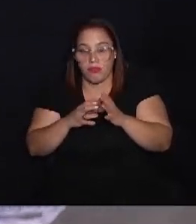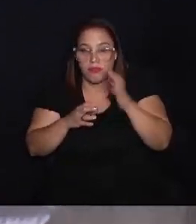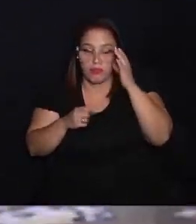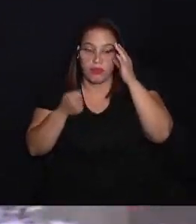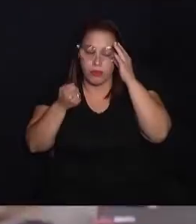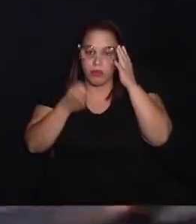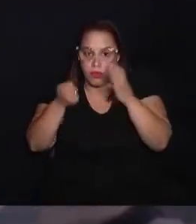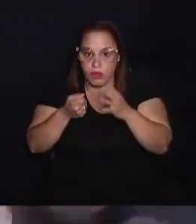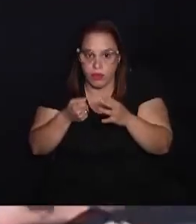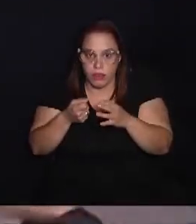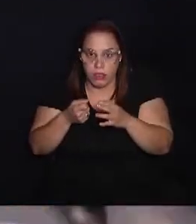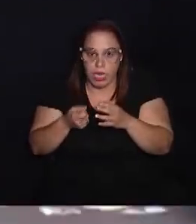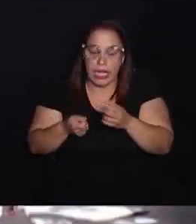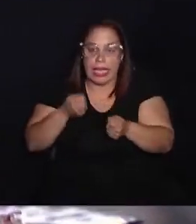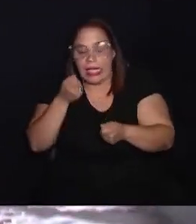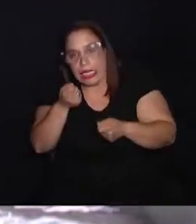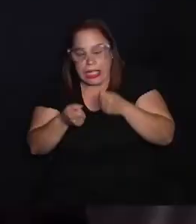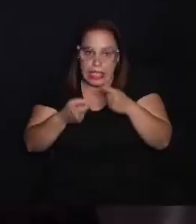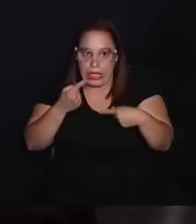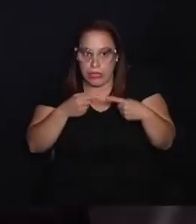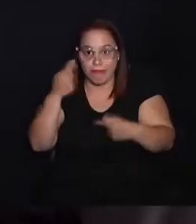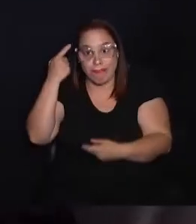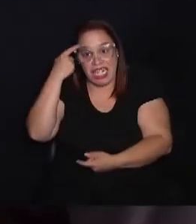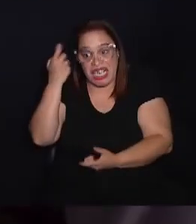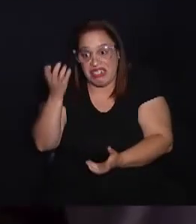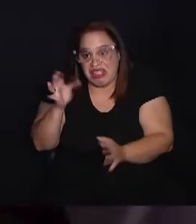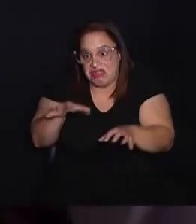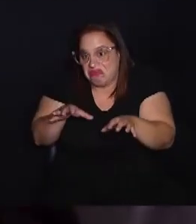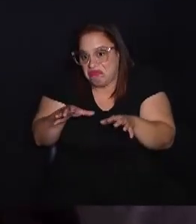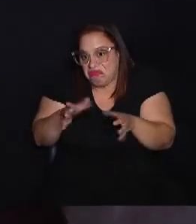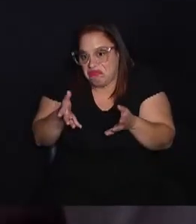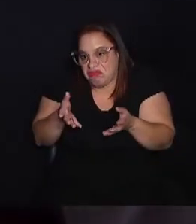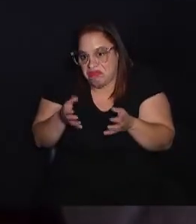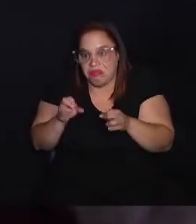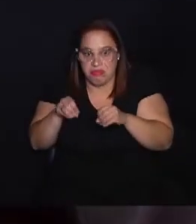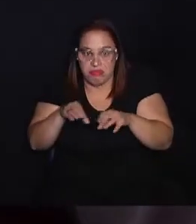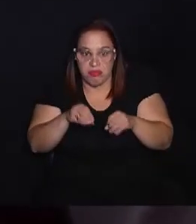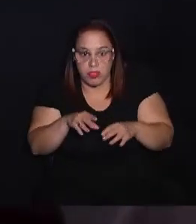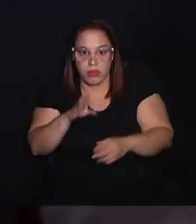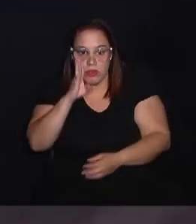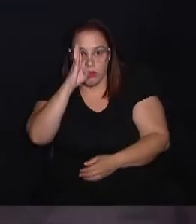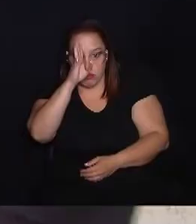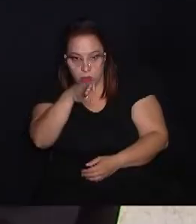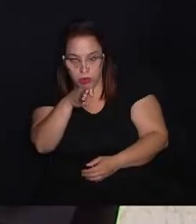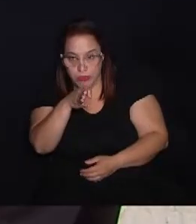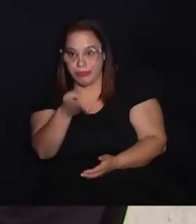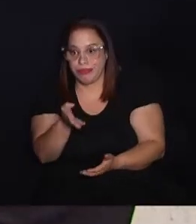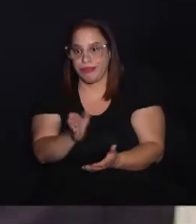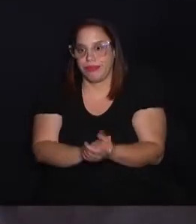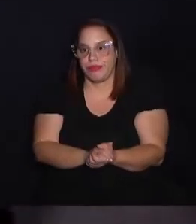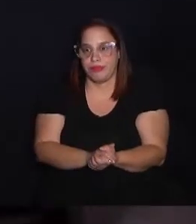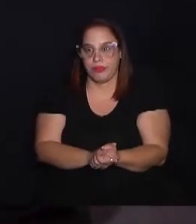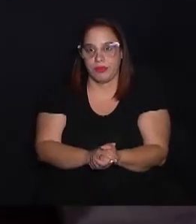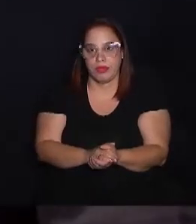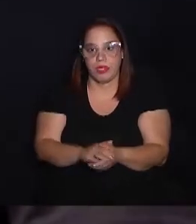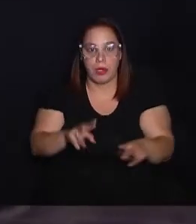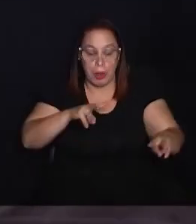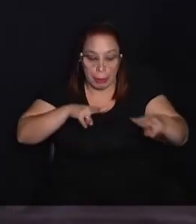nossa cidade. Isso é muito gratificante, aumenta a nossa responsabilidade, então conte conosco. Parabéns,